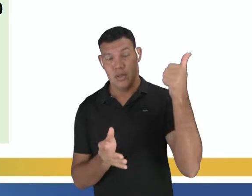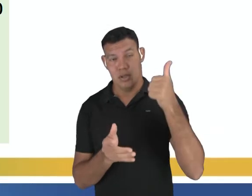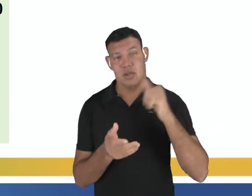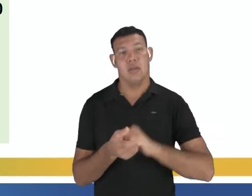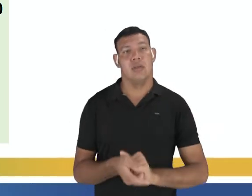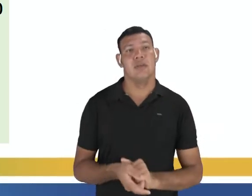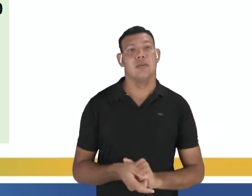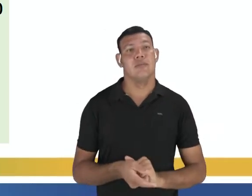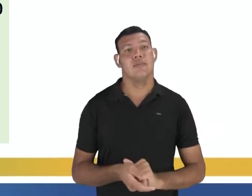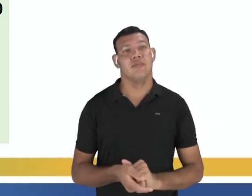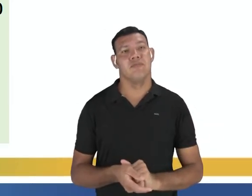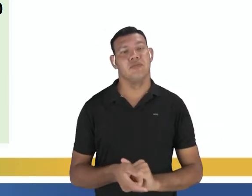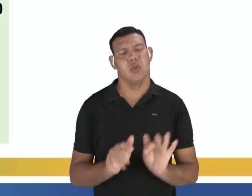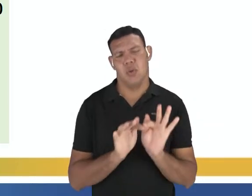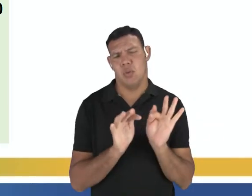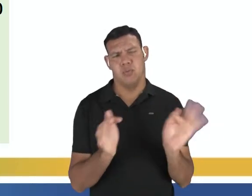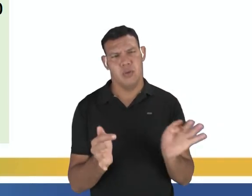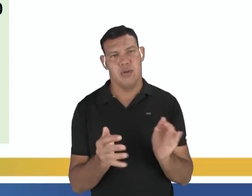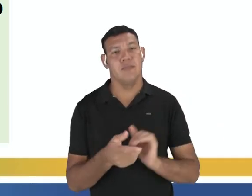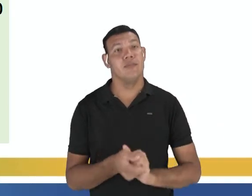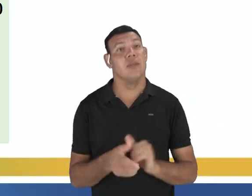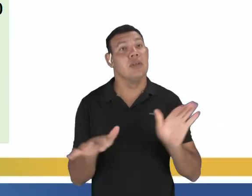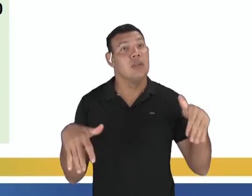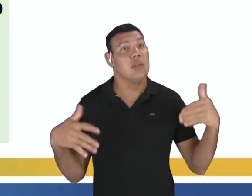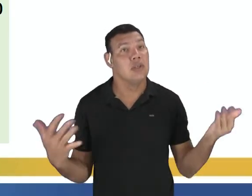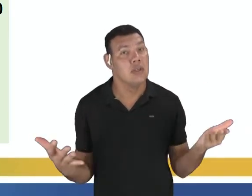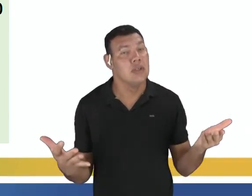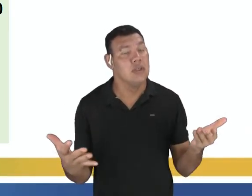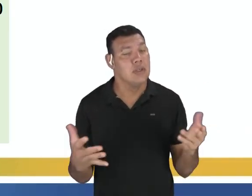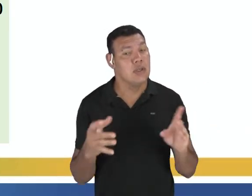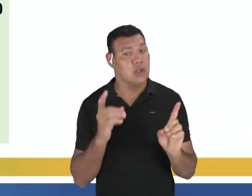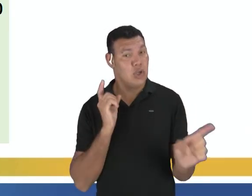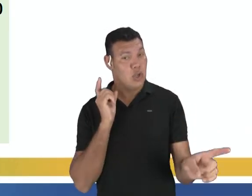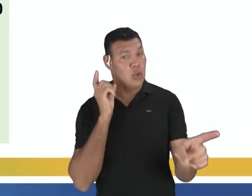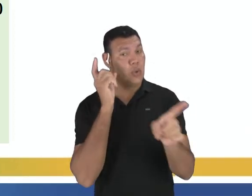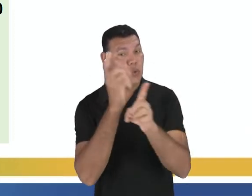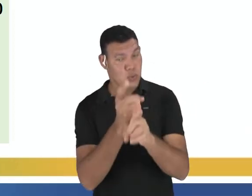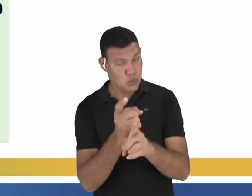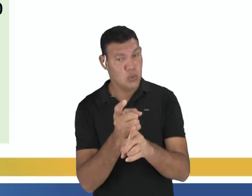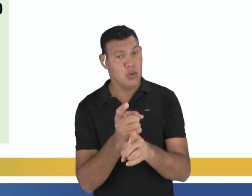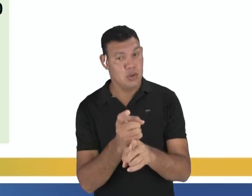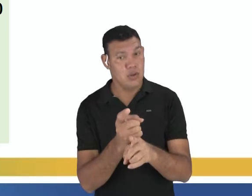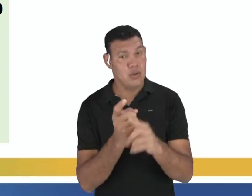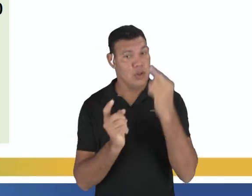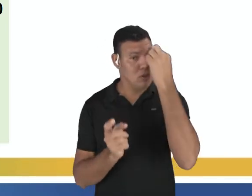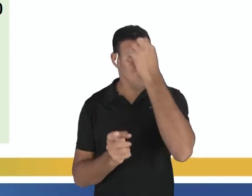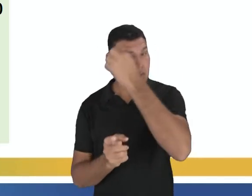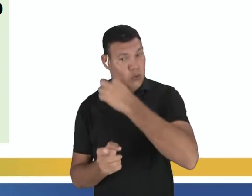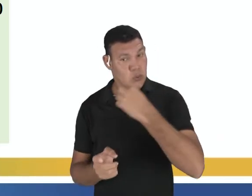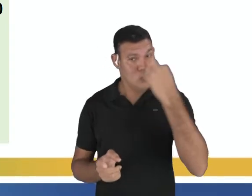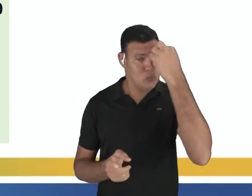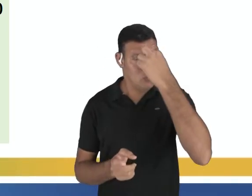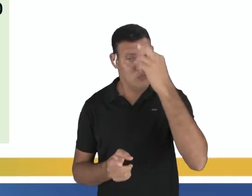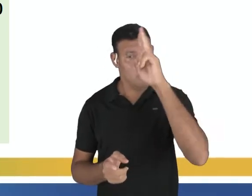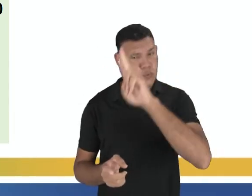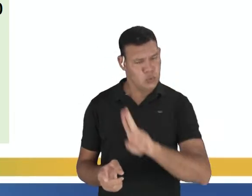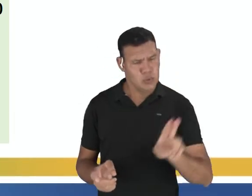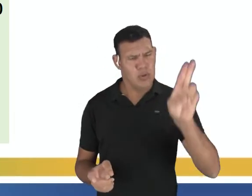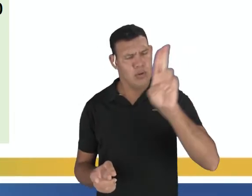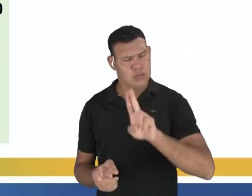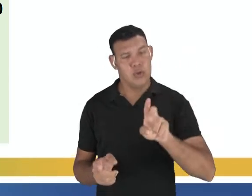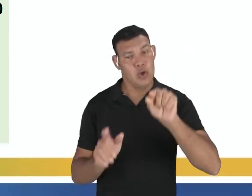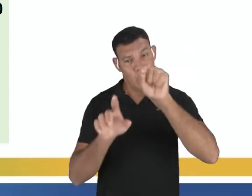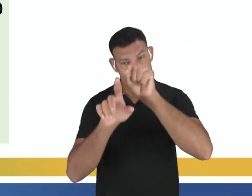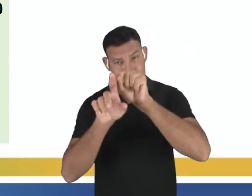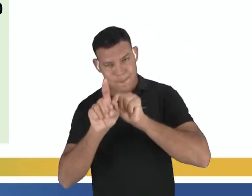converta em reais ao final do cálculo, né? Então você vai descobrir primeiro quantas horas esse chuveiro foi utilizado